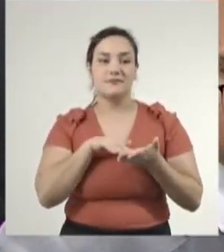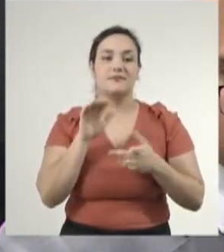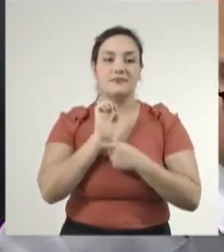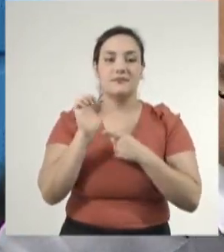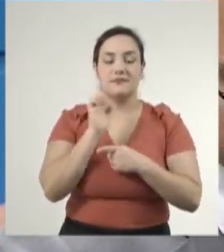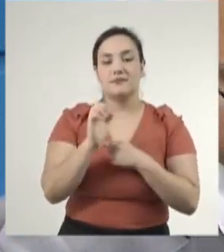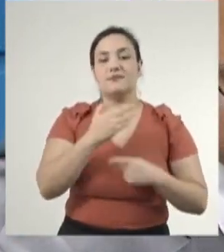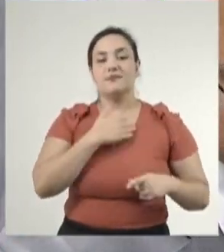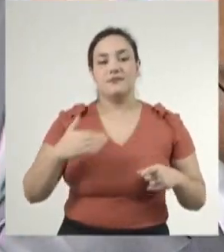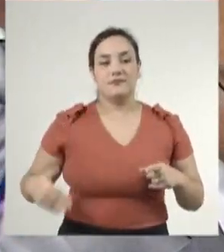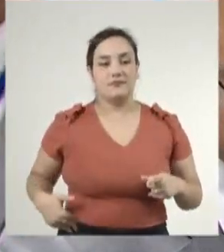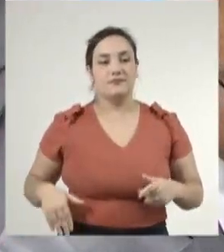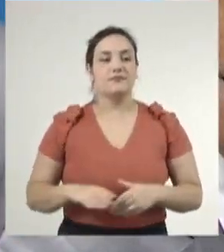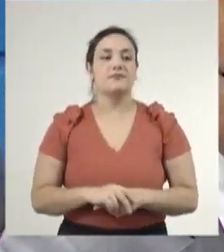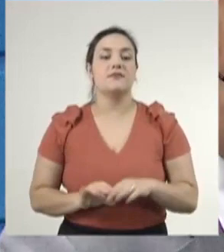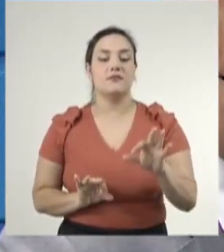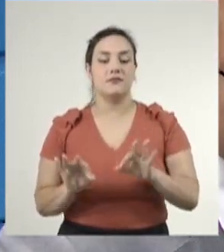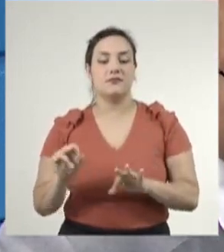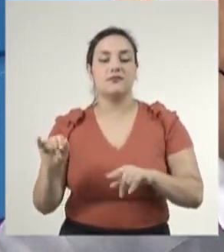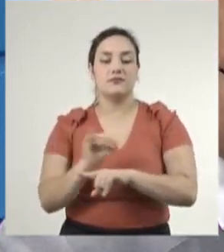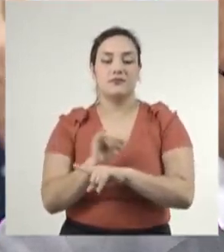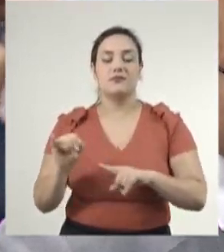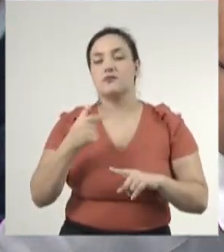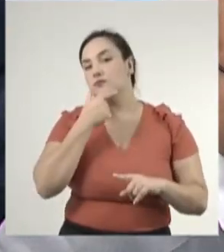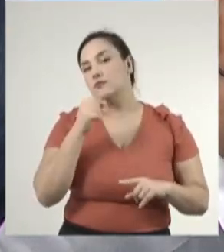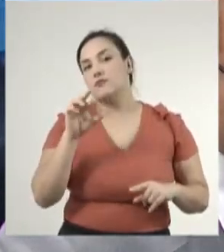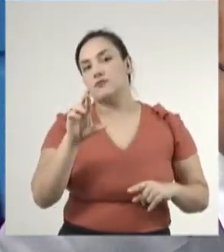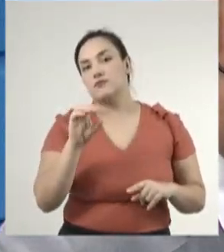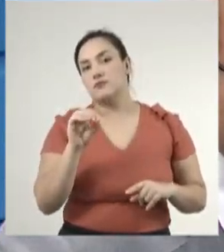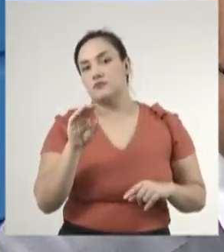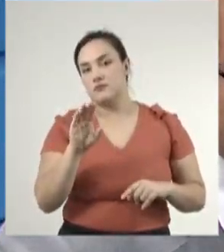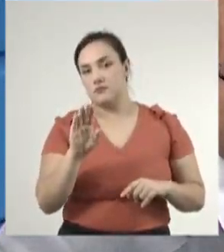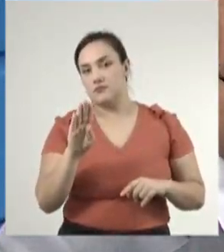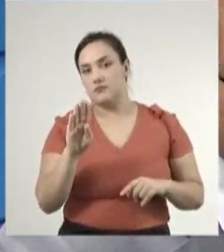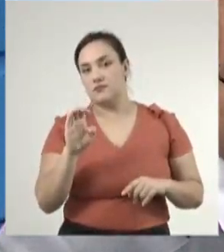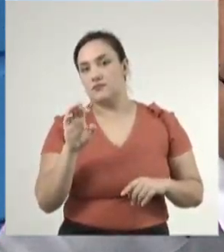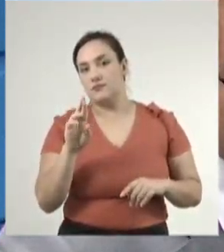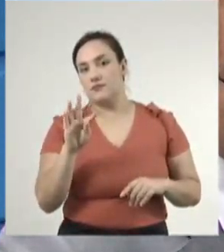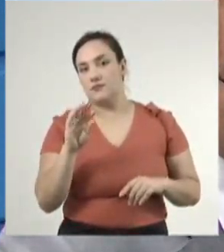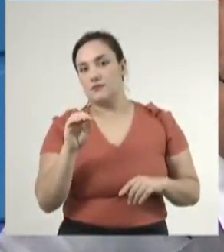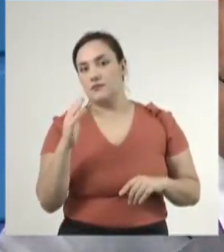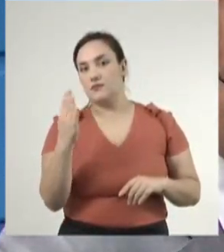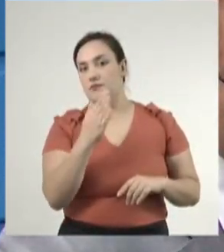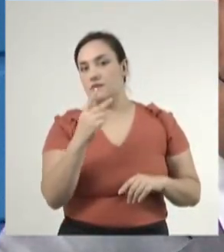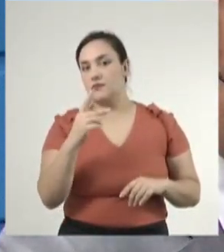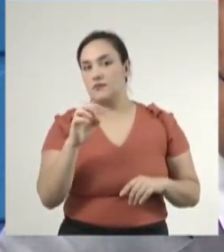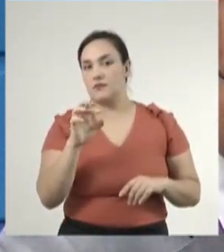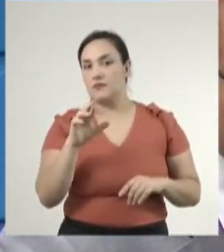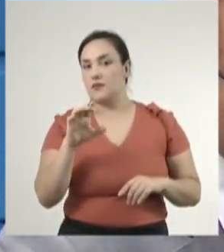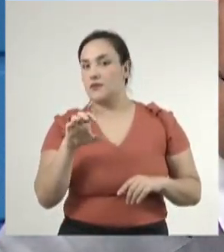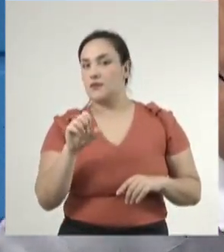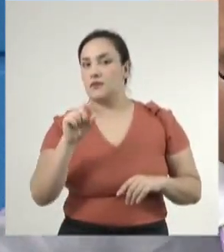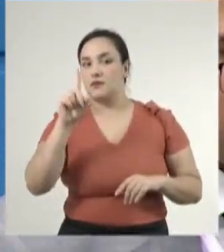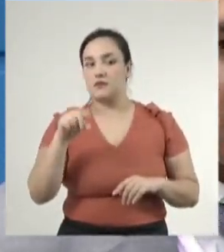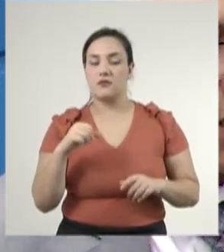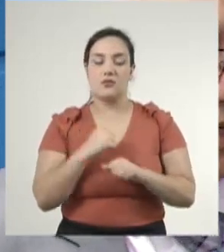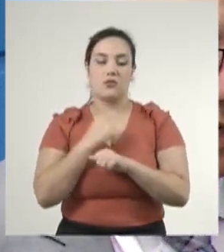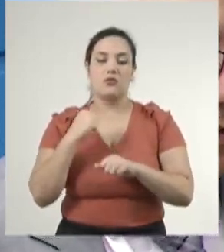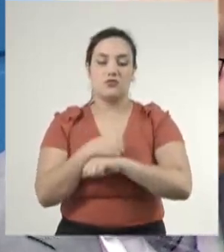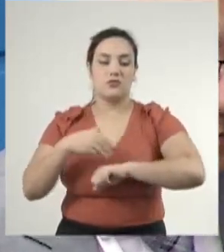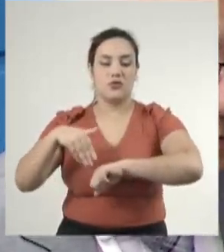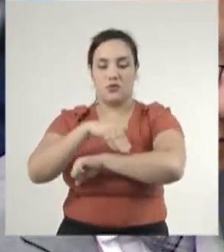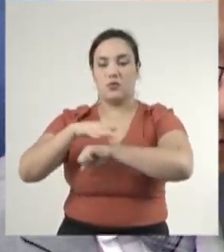de Governo e Gestão Estratégica, senhor Roberto Pérez Ramos, solicitando obra de pavimentação asfáltica na